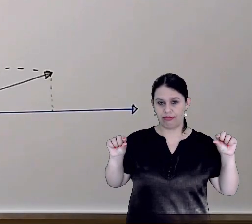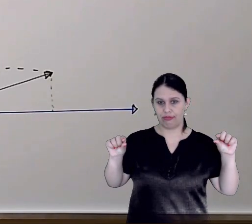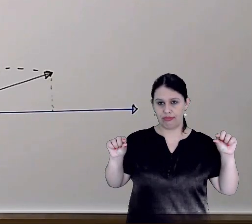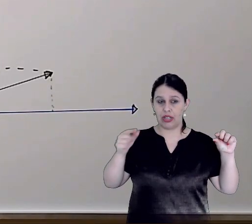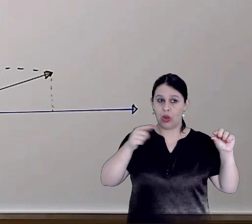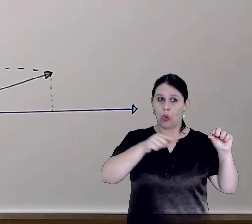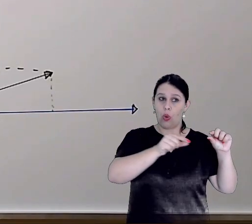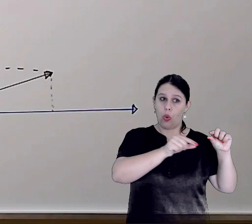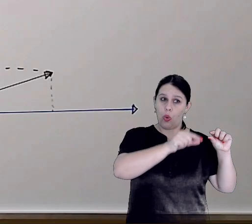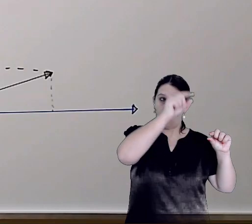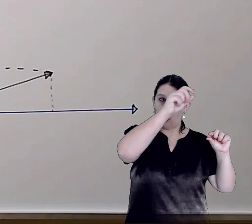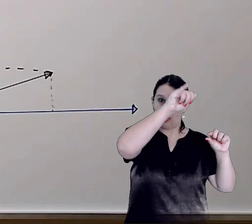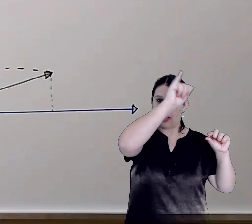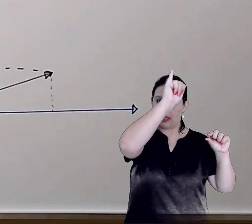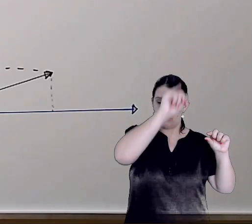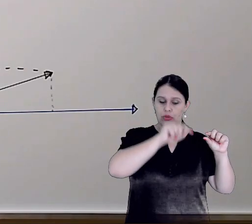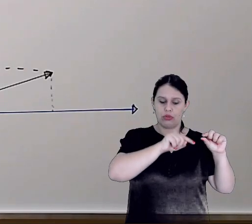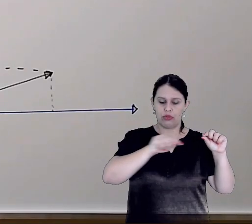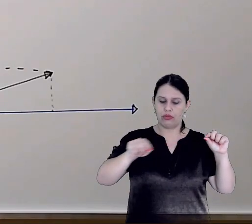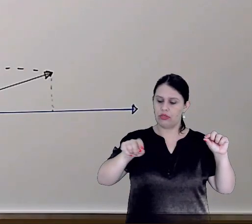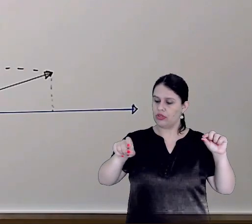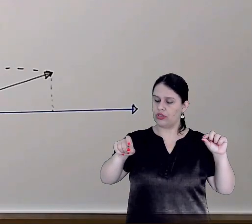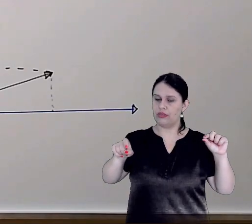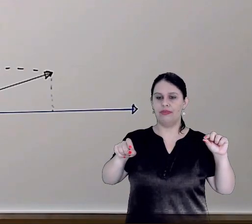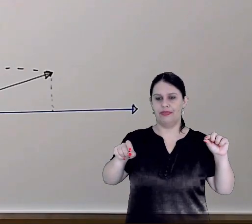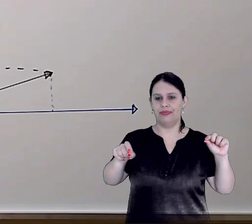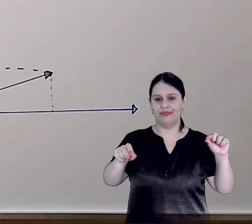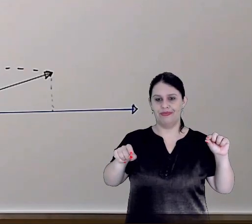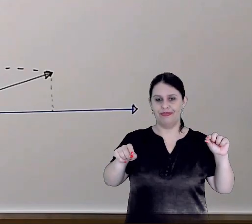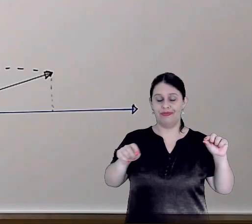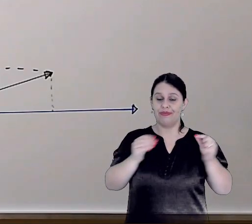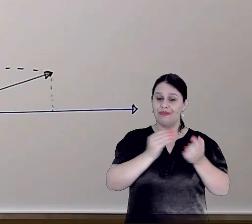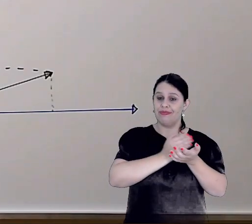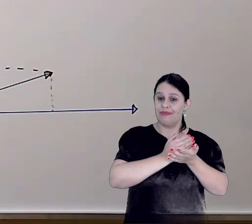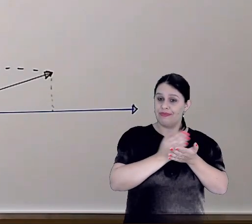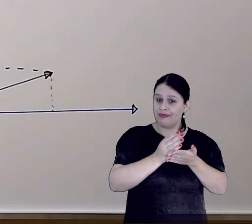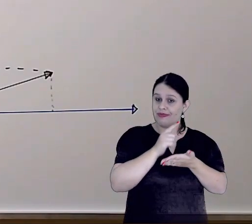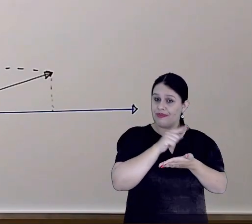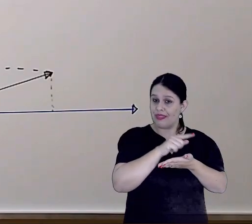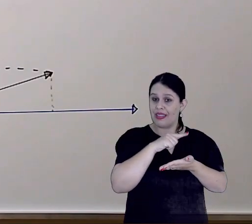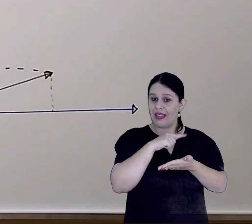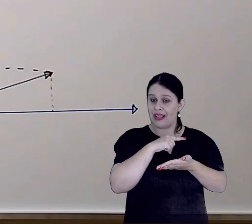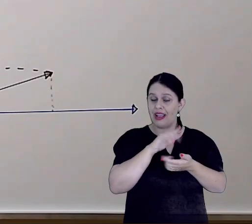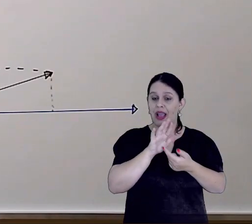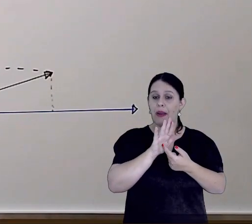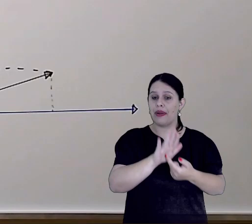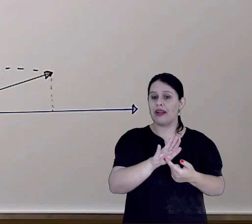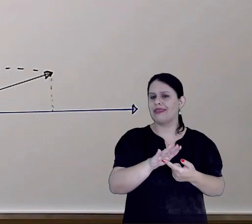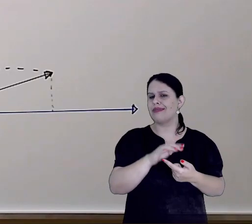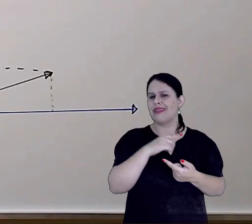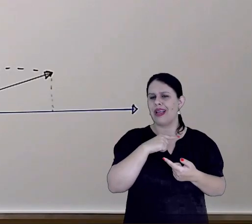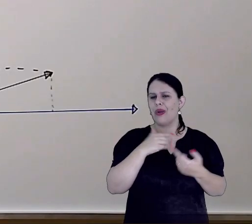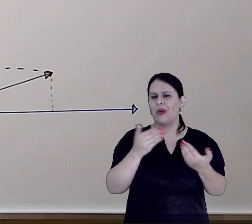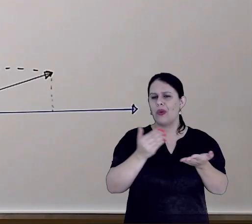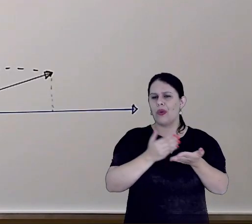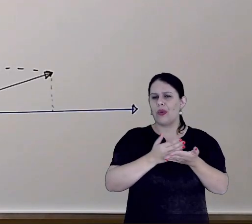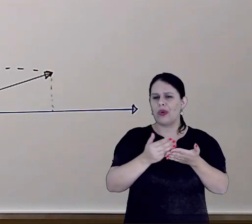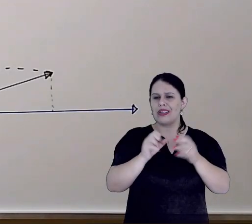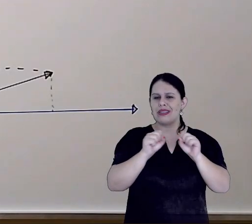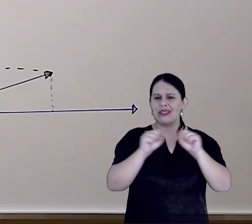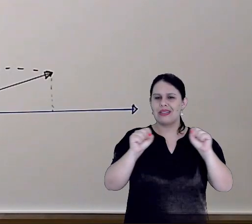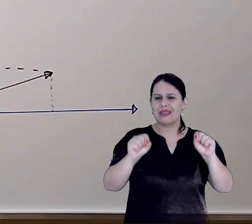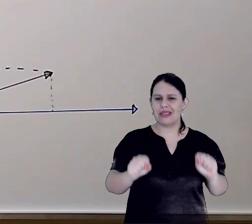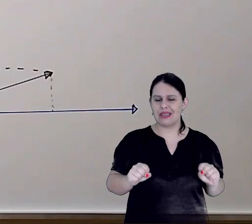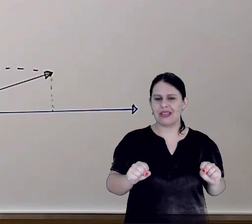a coordenada no eixo Y Legal? A origem do vetor nesta representação Está